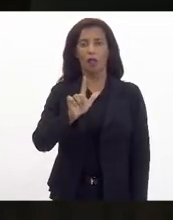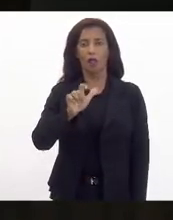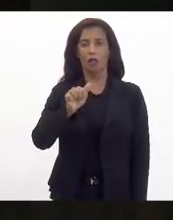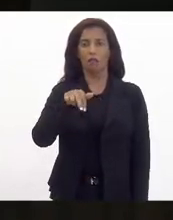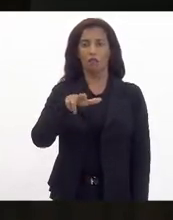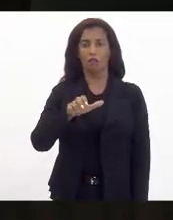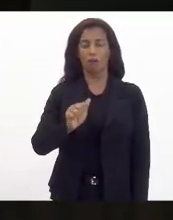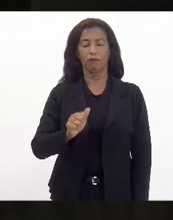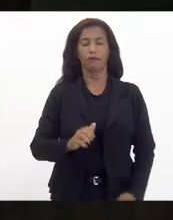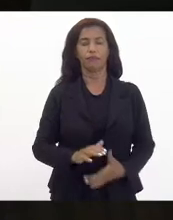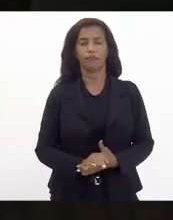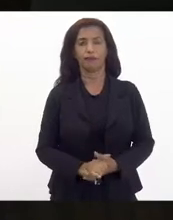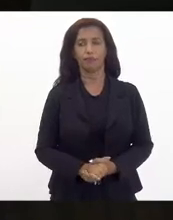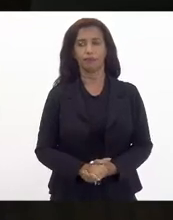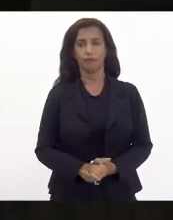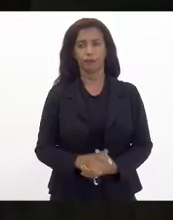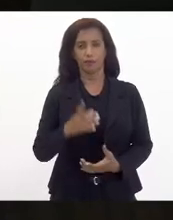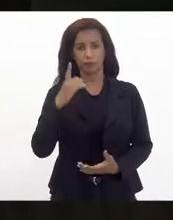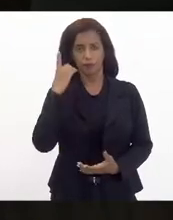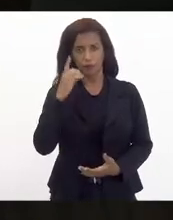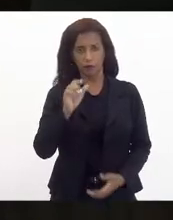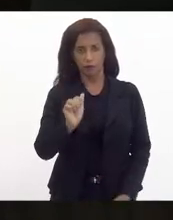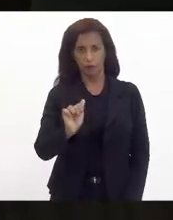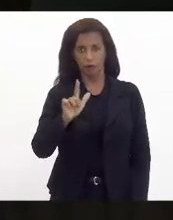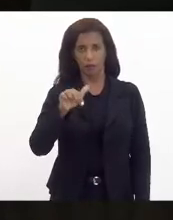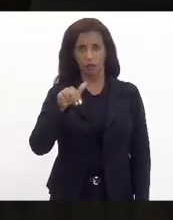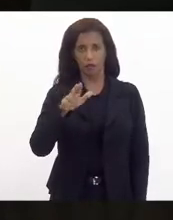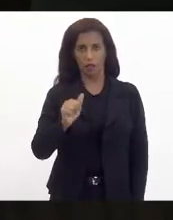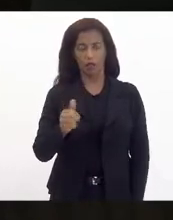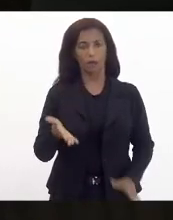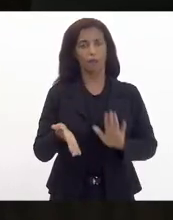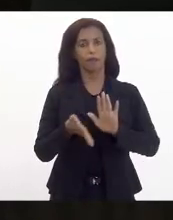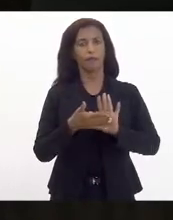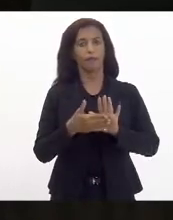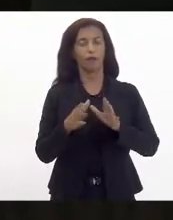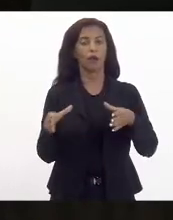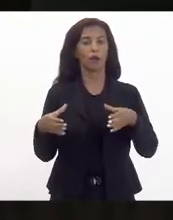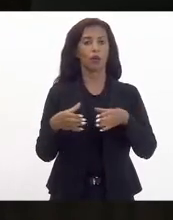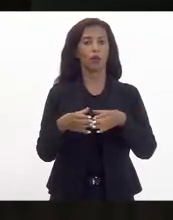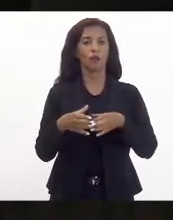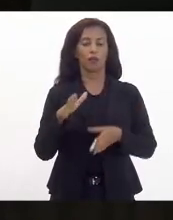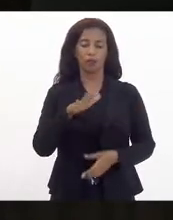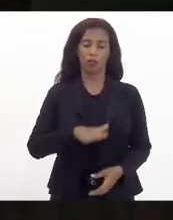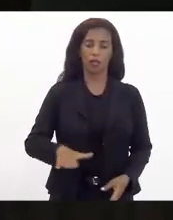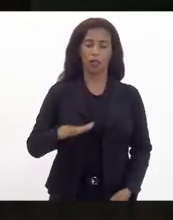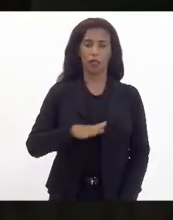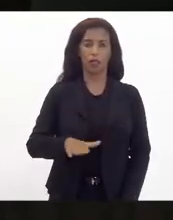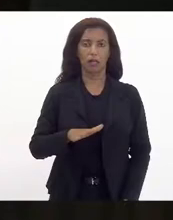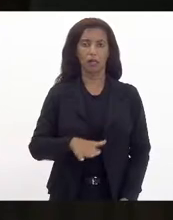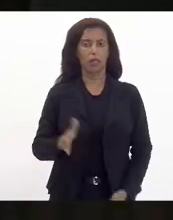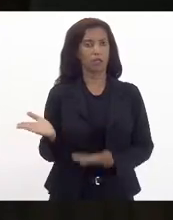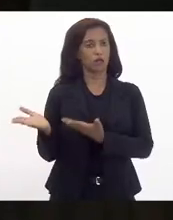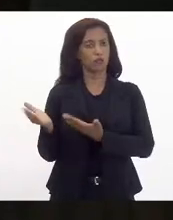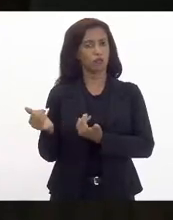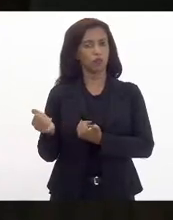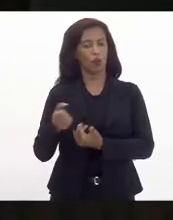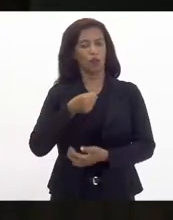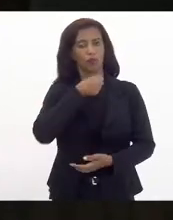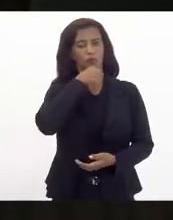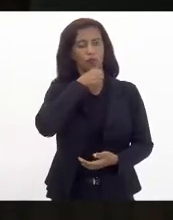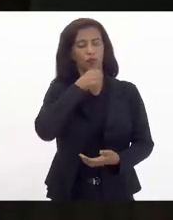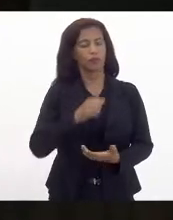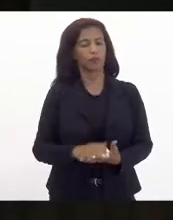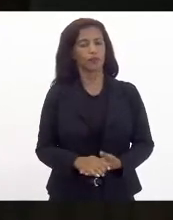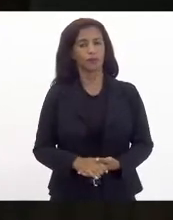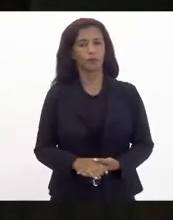Passos o deputado Alana passos para emitir parecer pela comissão da criança adolescente e